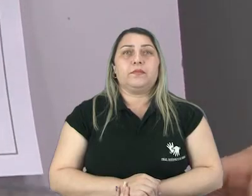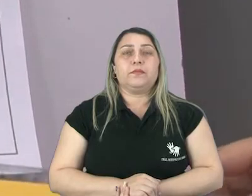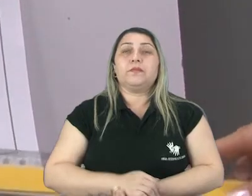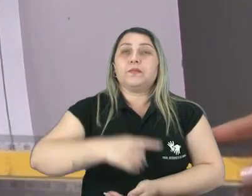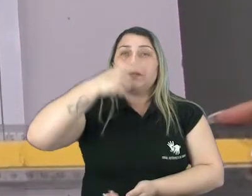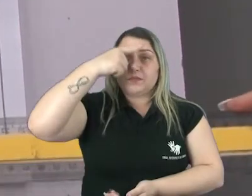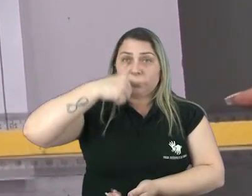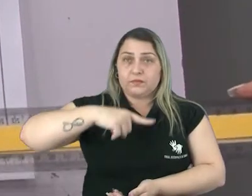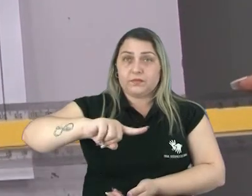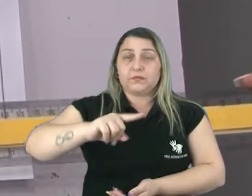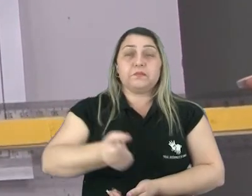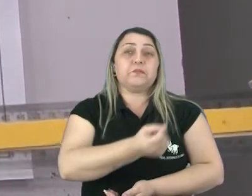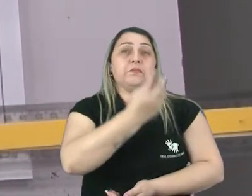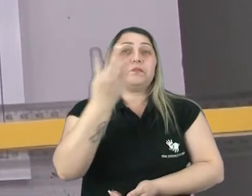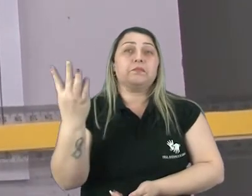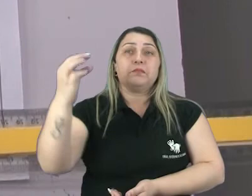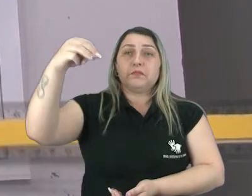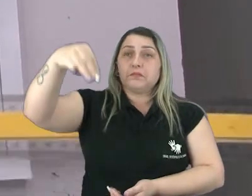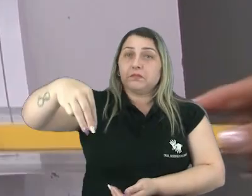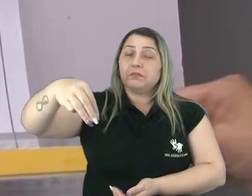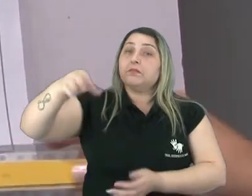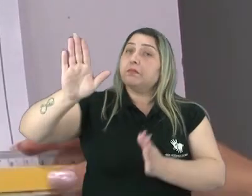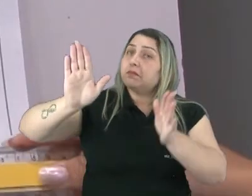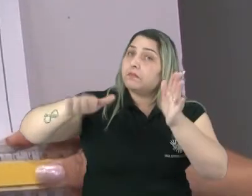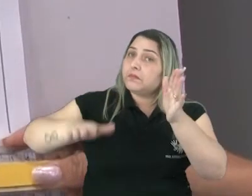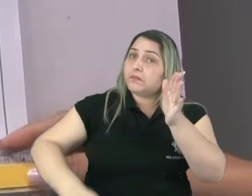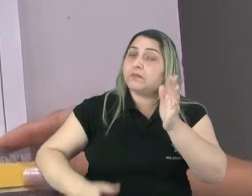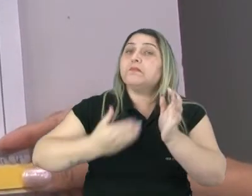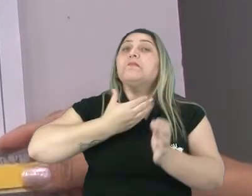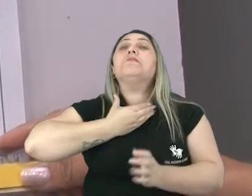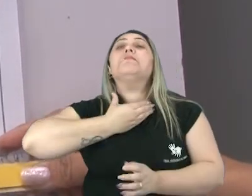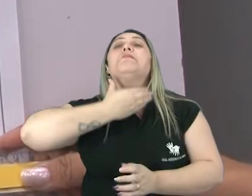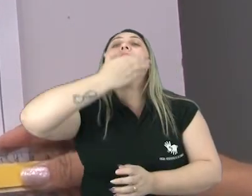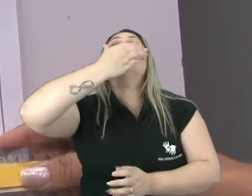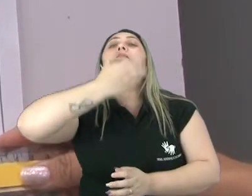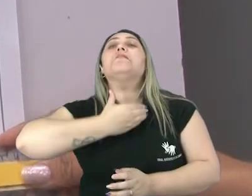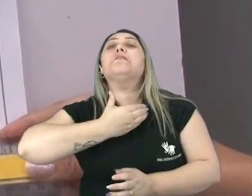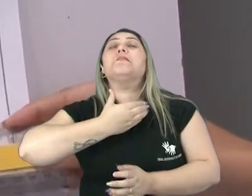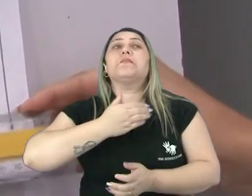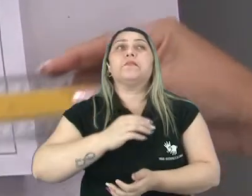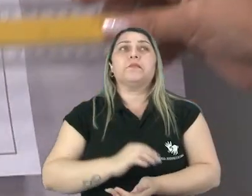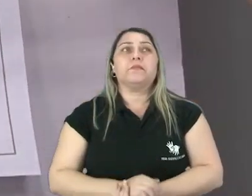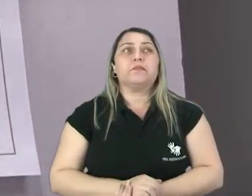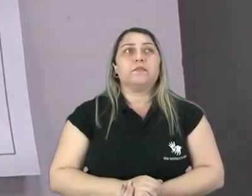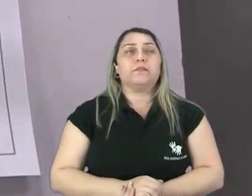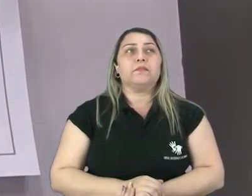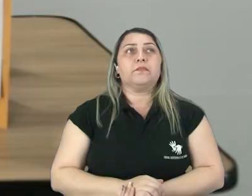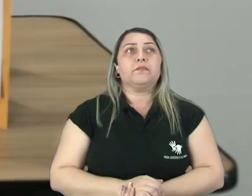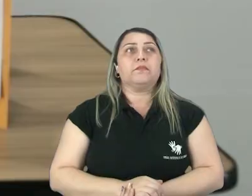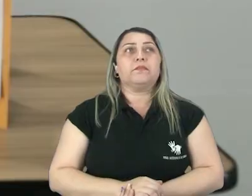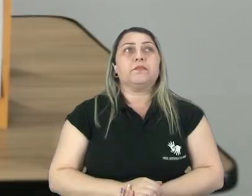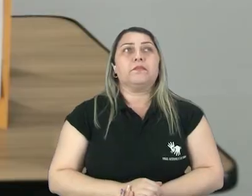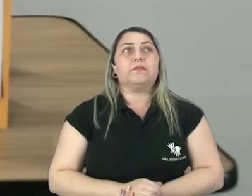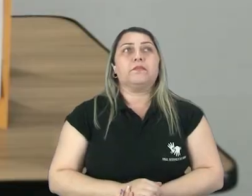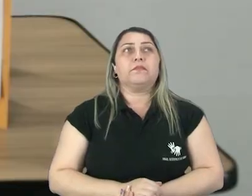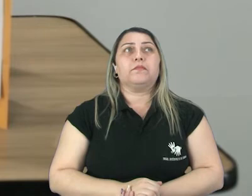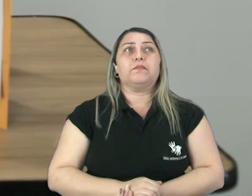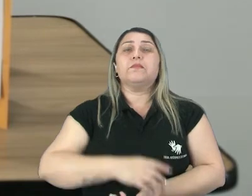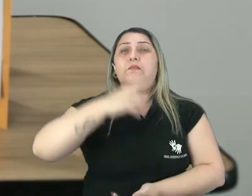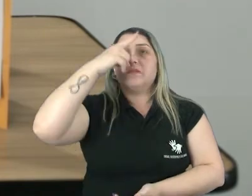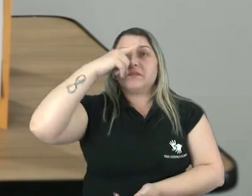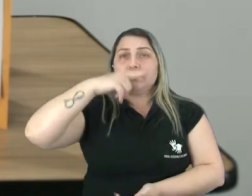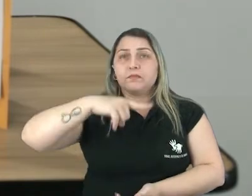O elefante tem quantos metros a menos que a girafa? Muito bem. O elefante